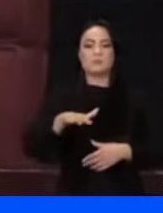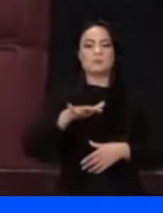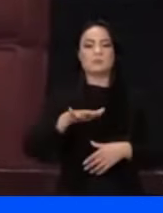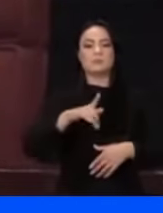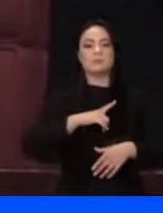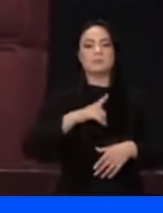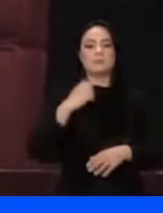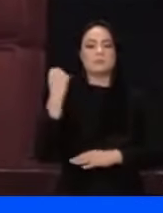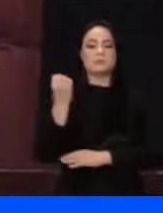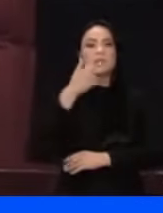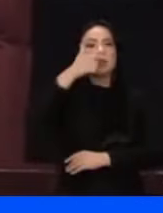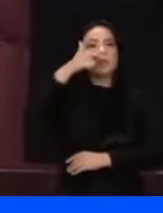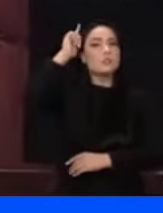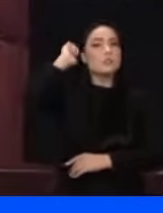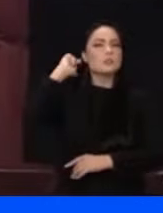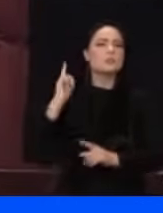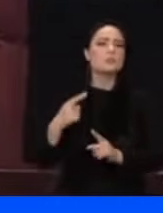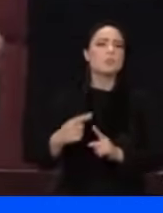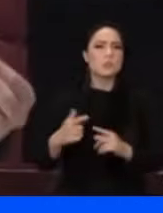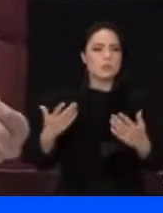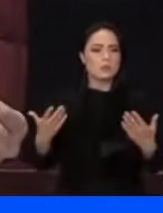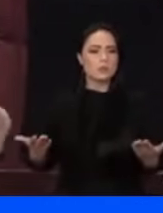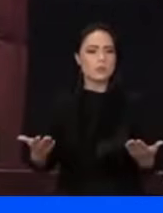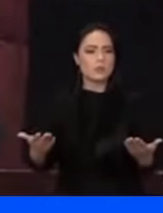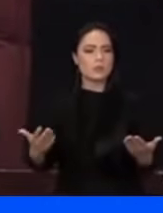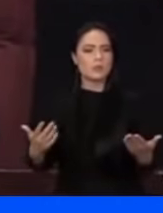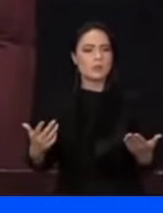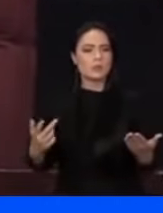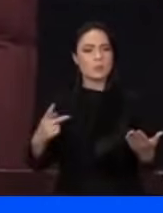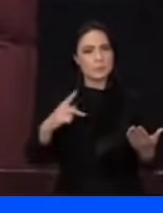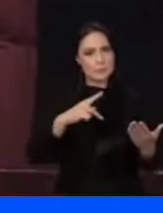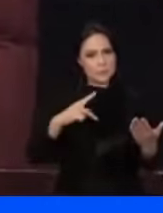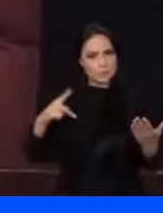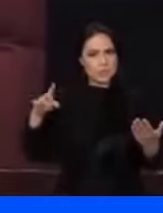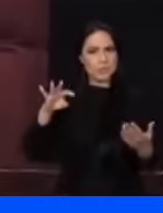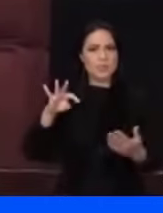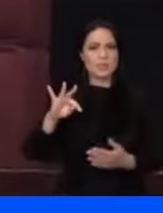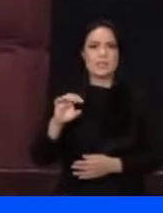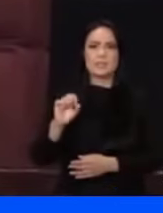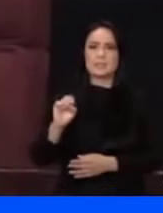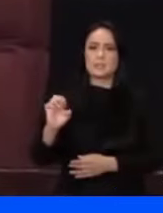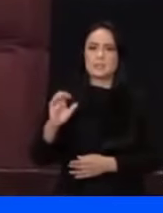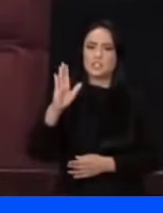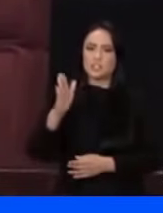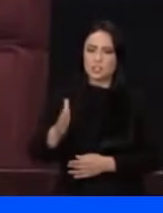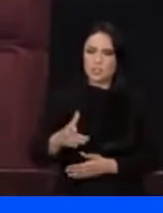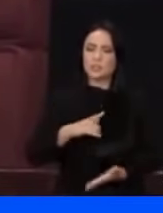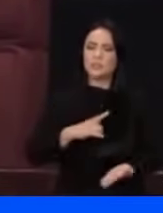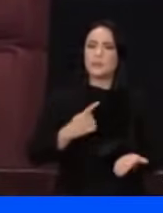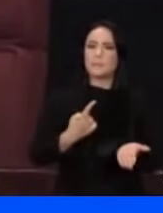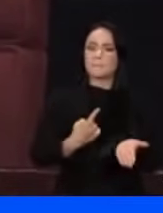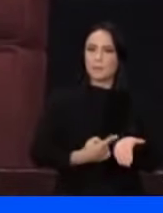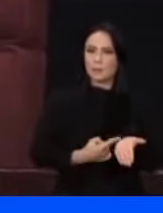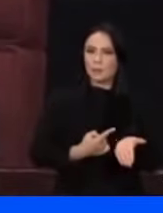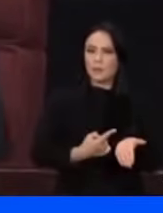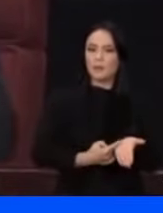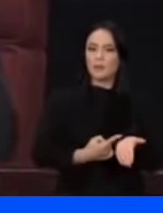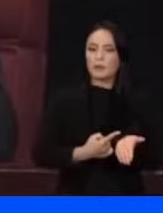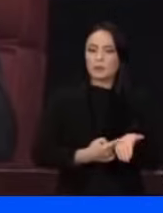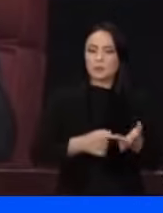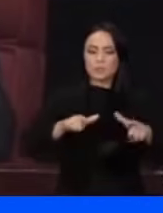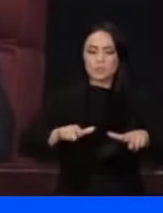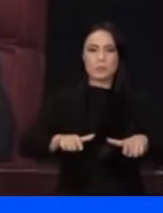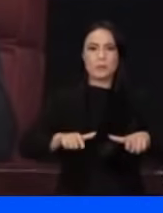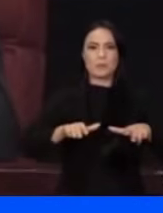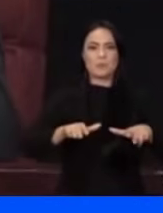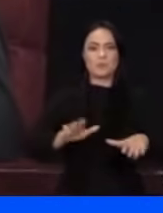de Moraes. Por quê? Porque estava a presidir o Tribunal Superior Eleitoral e já tínhamos marcado a